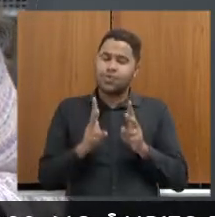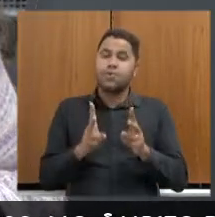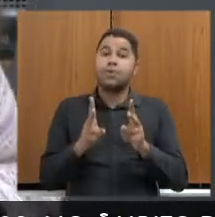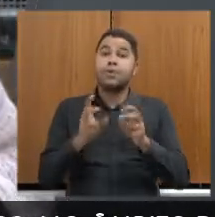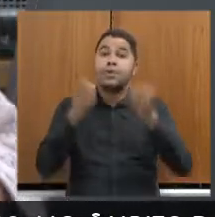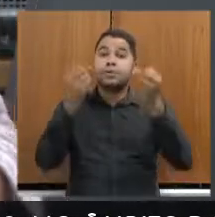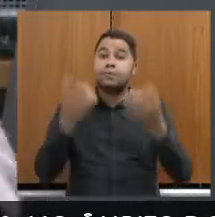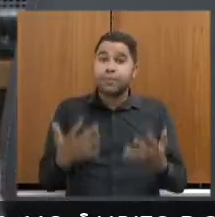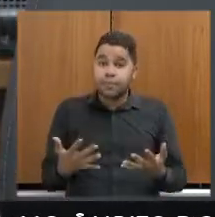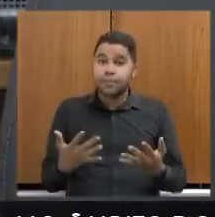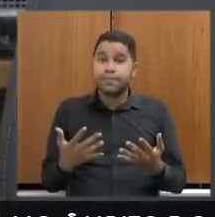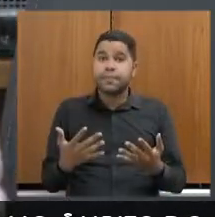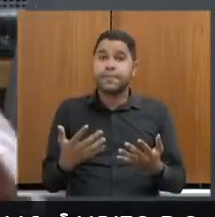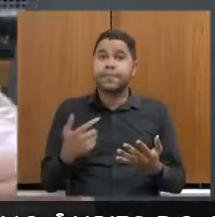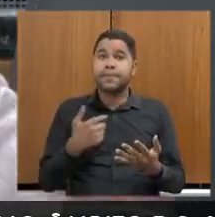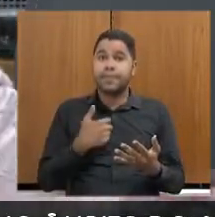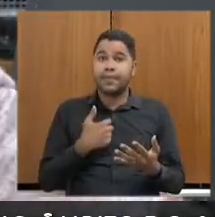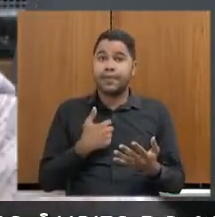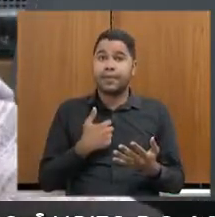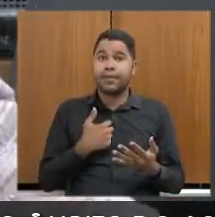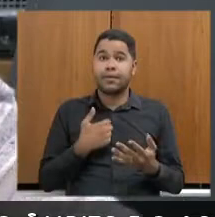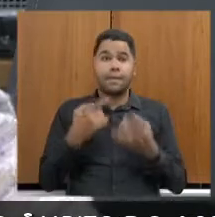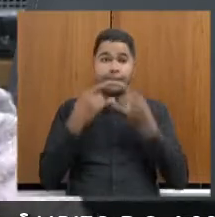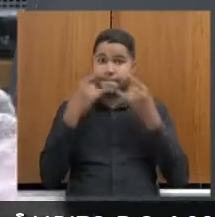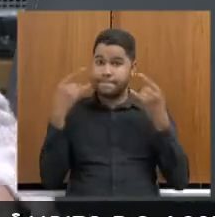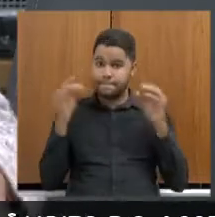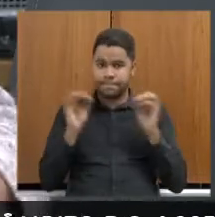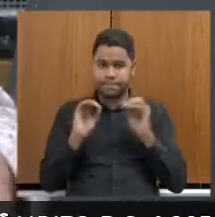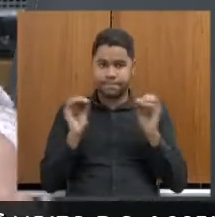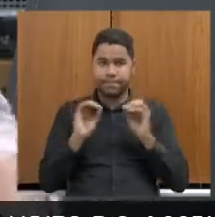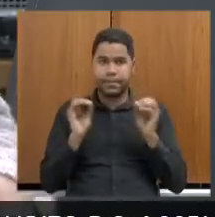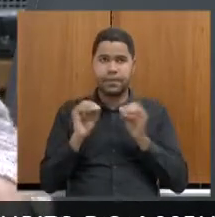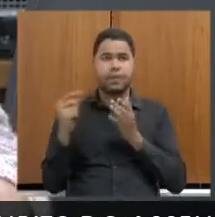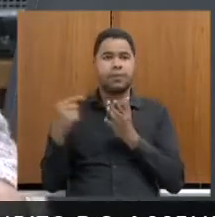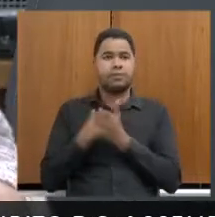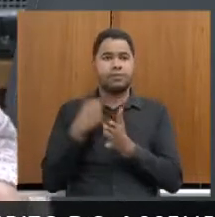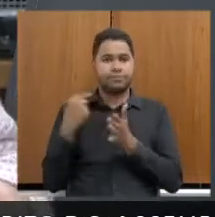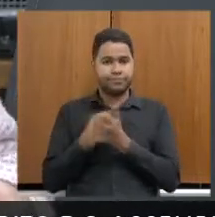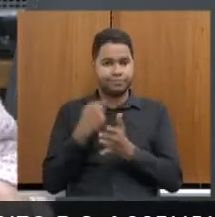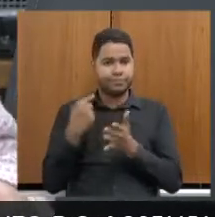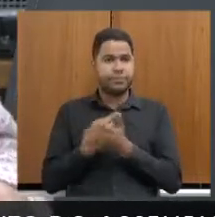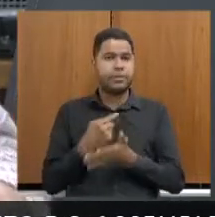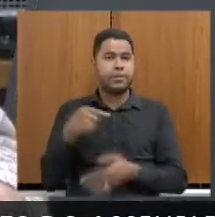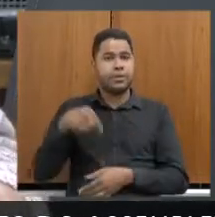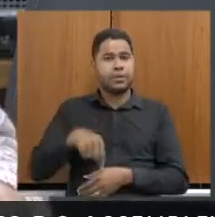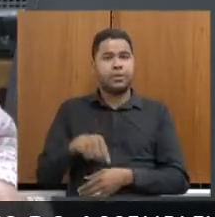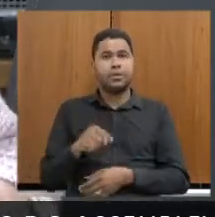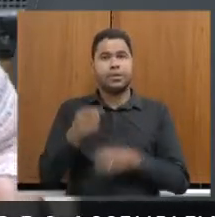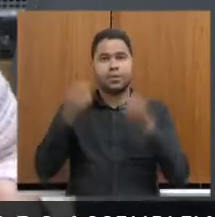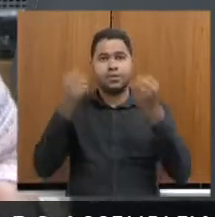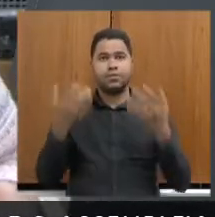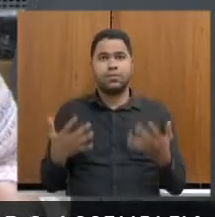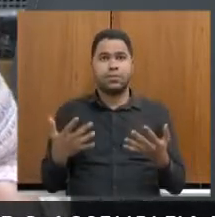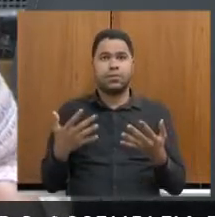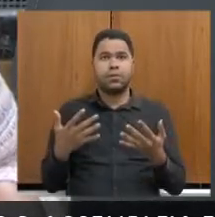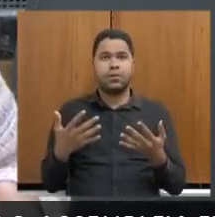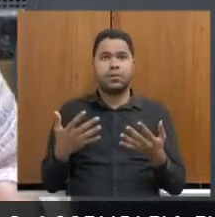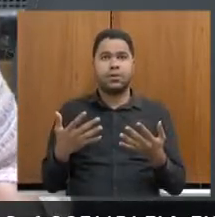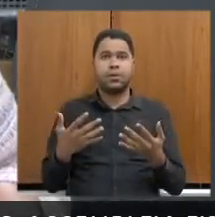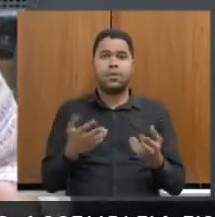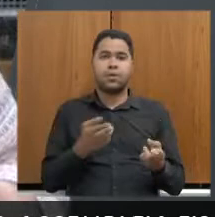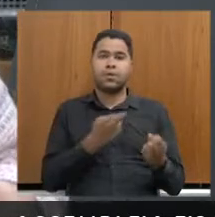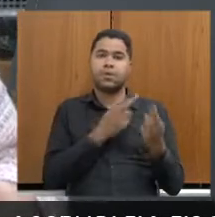e só para esclarecer Presidente eu estou aqui sem o uso de máscara e isso tem sido que tô aqui na casa eu explico eu tenho muita